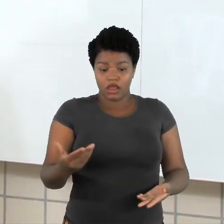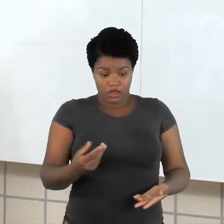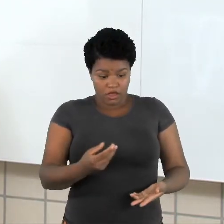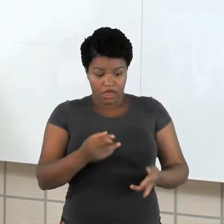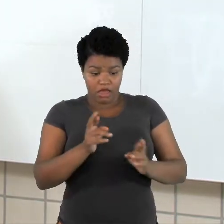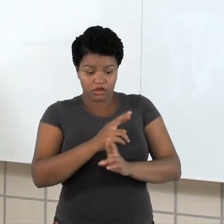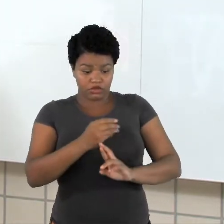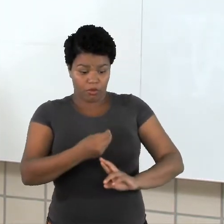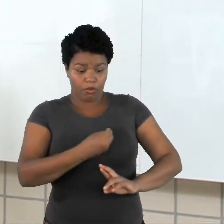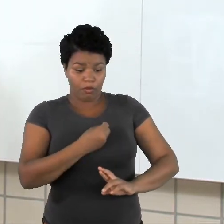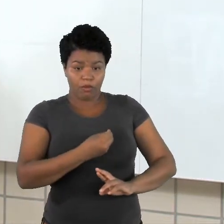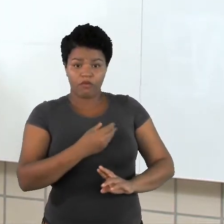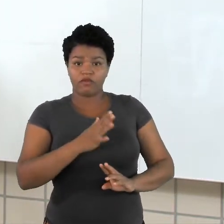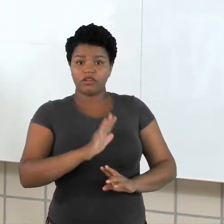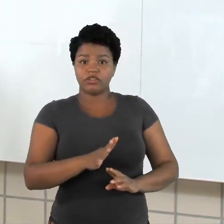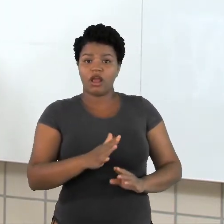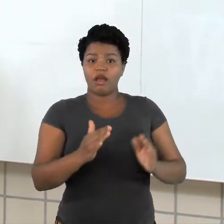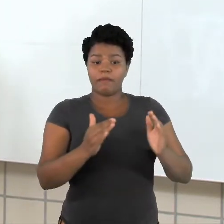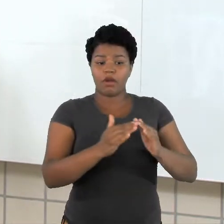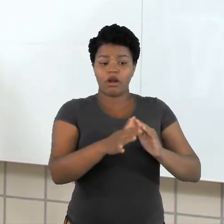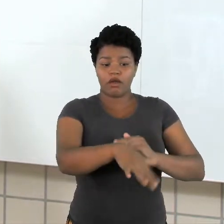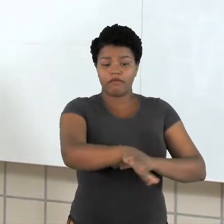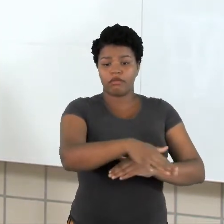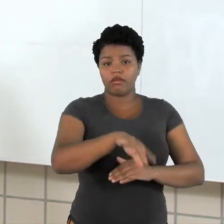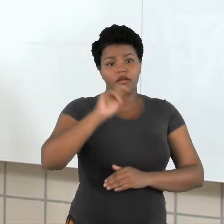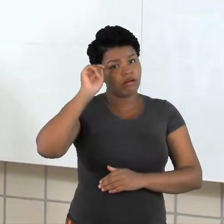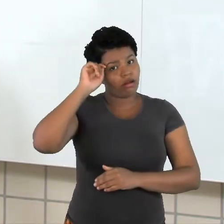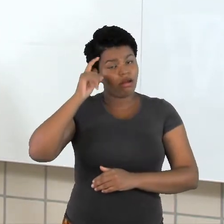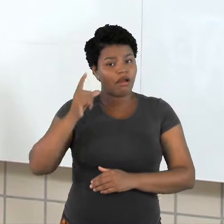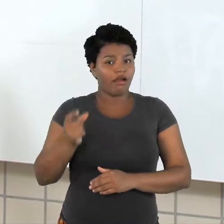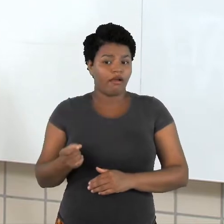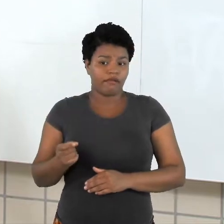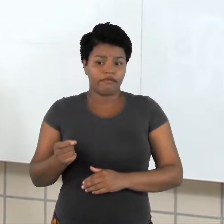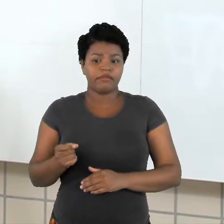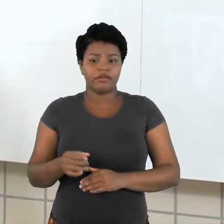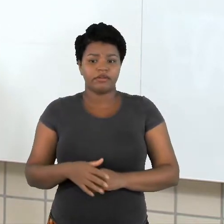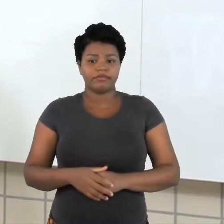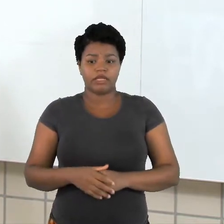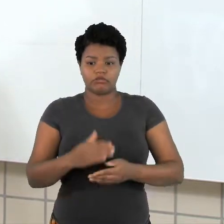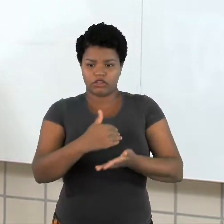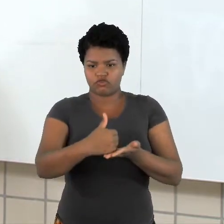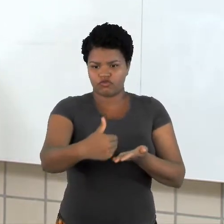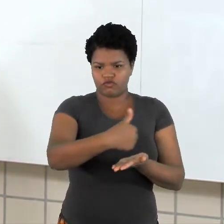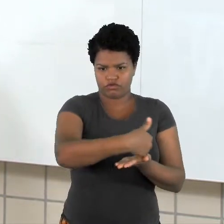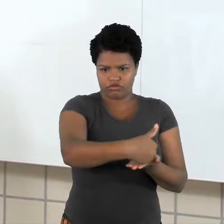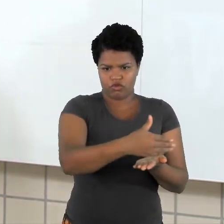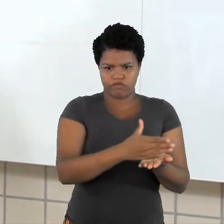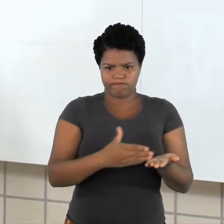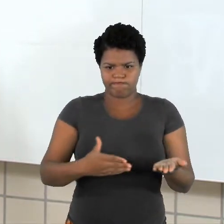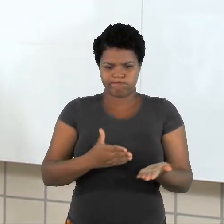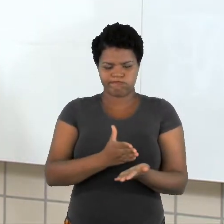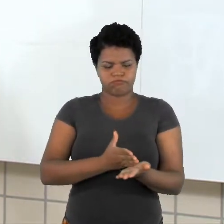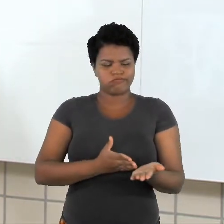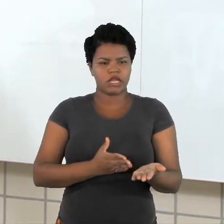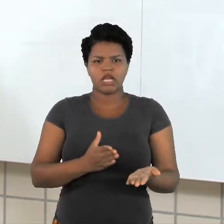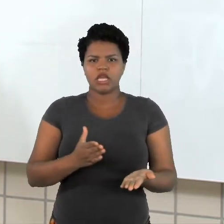habitavam a região da África. Por exemplo, nas divisões que ocorreram, eles não